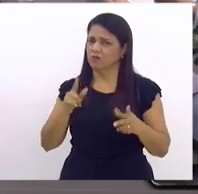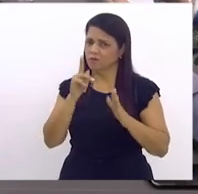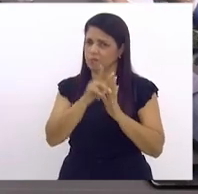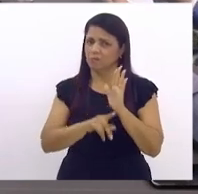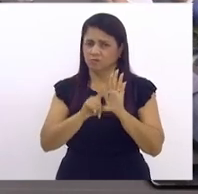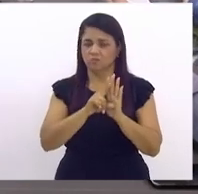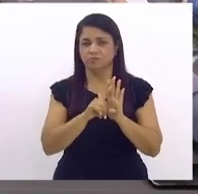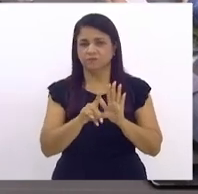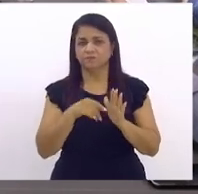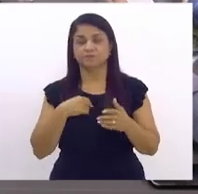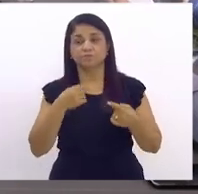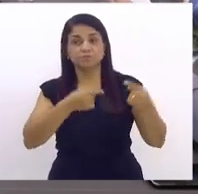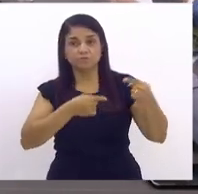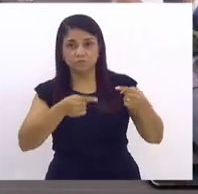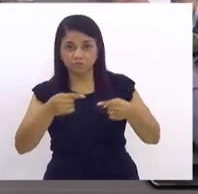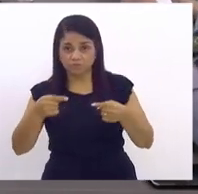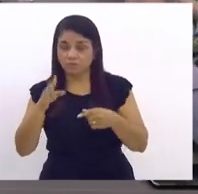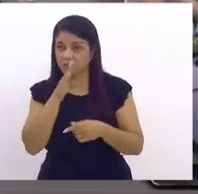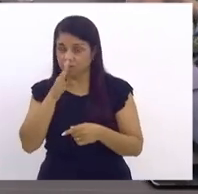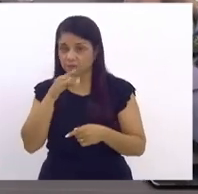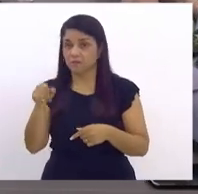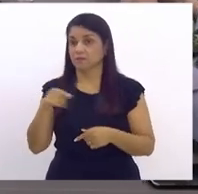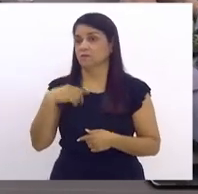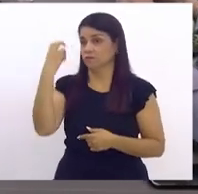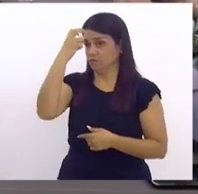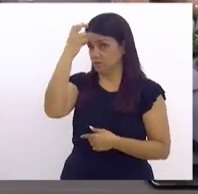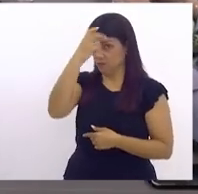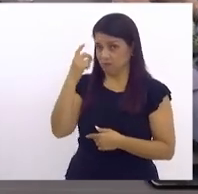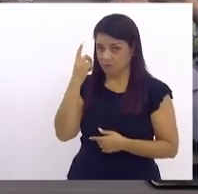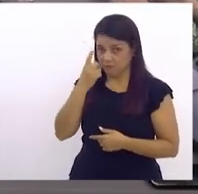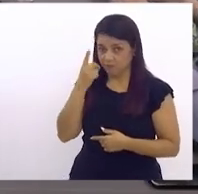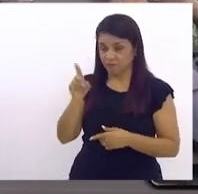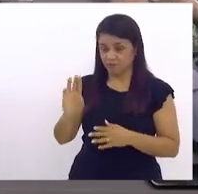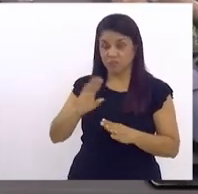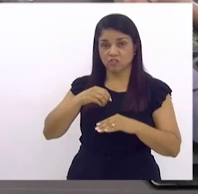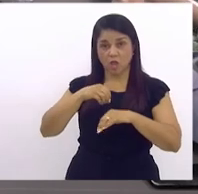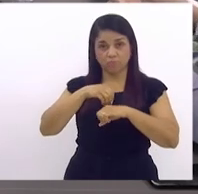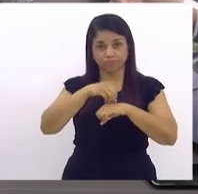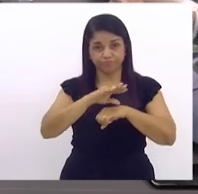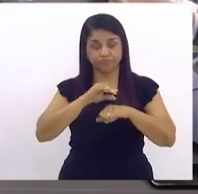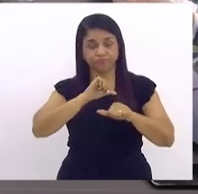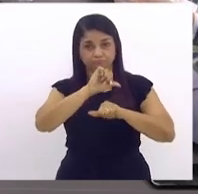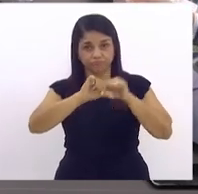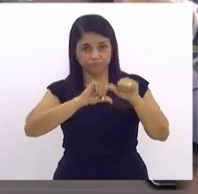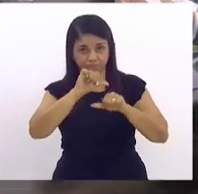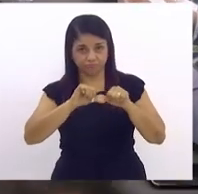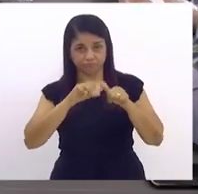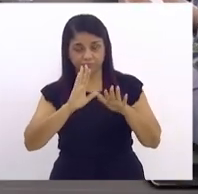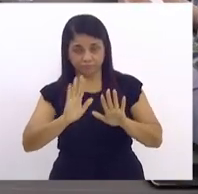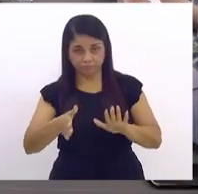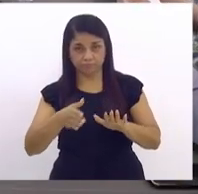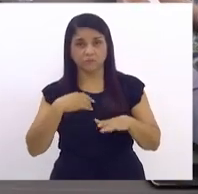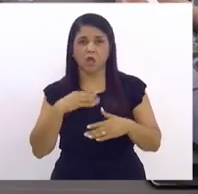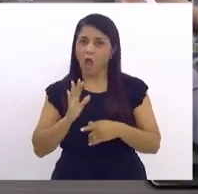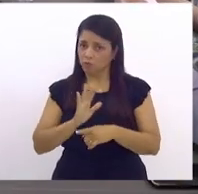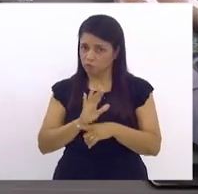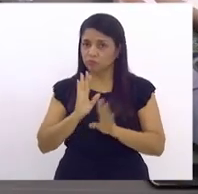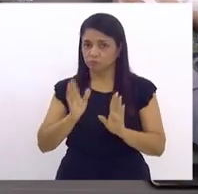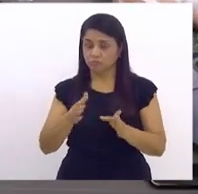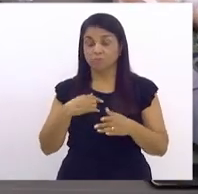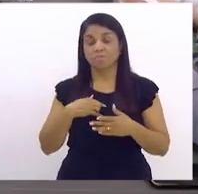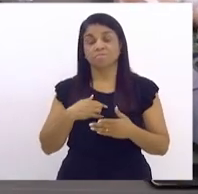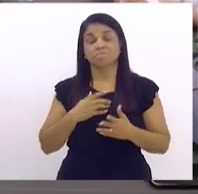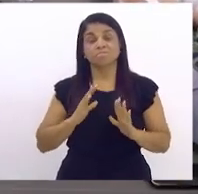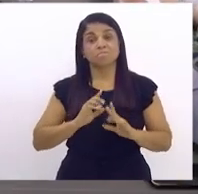rapidamente, deputada Verônica, veja bem, Vossa Excelência já transformou em autorizativo, que já ajuda bastante. Mas, ainda